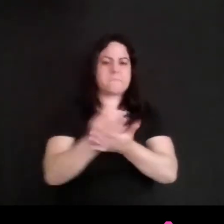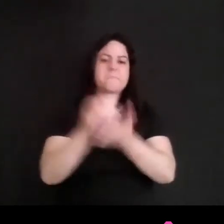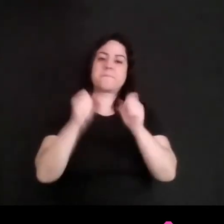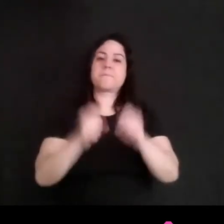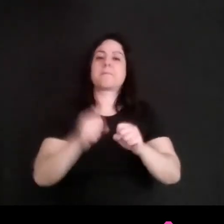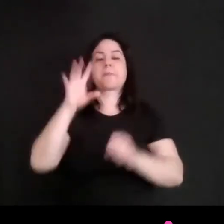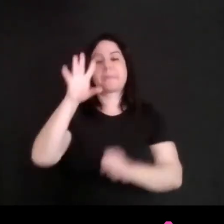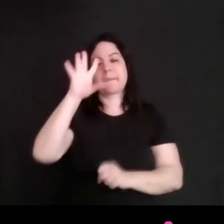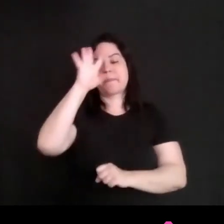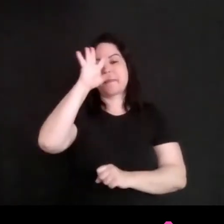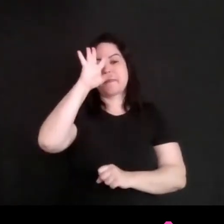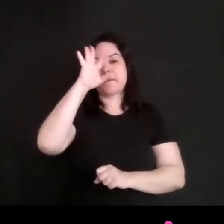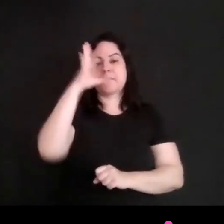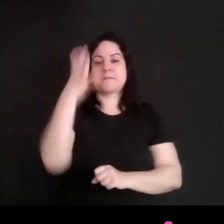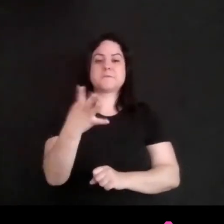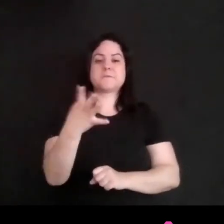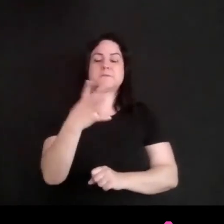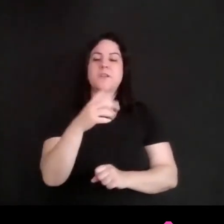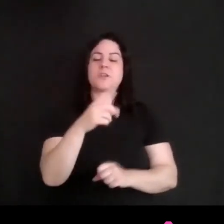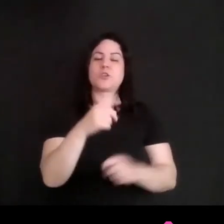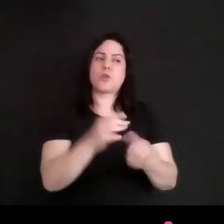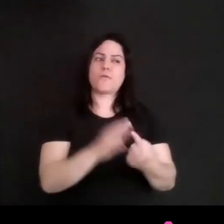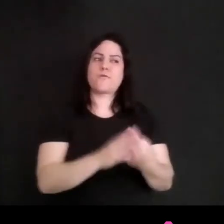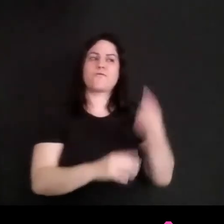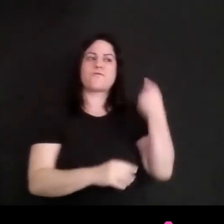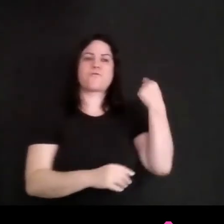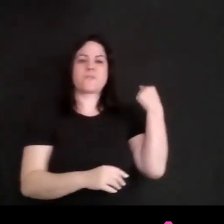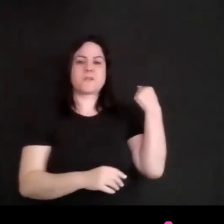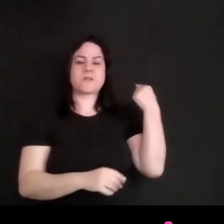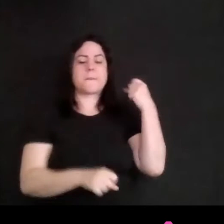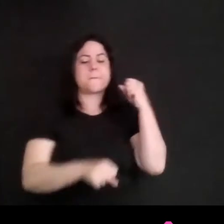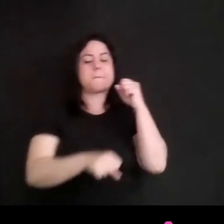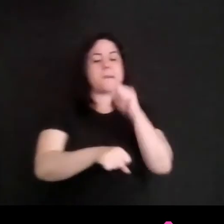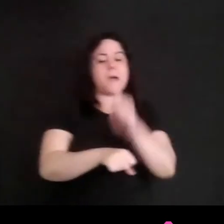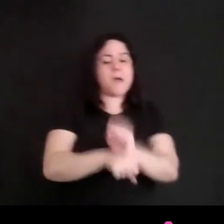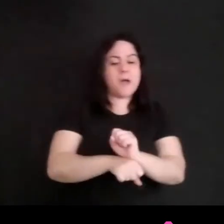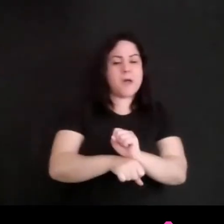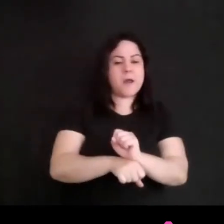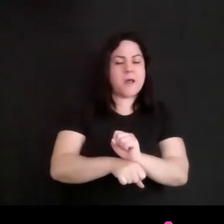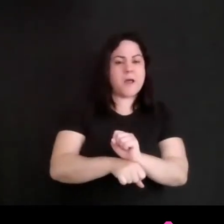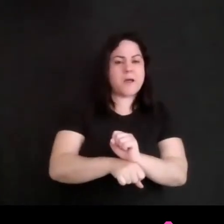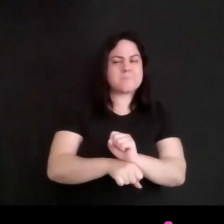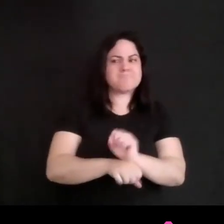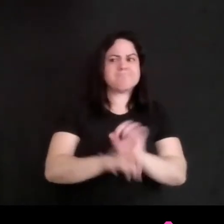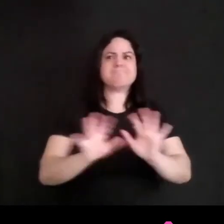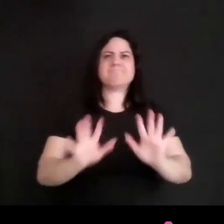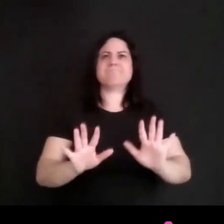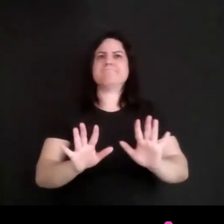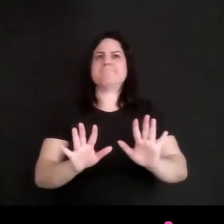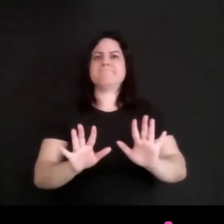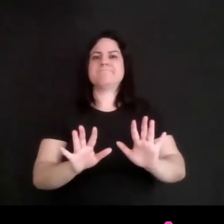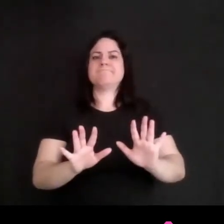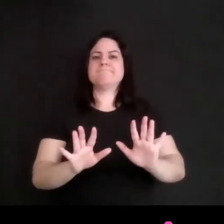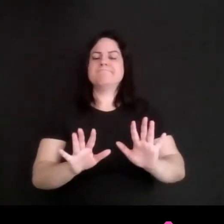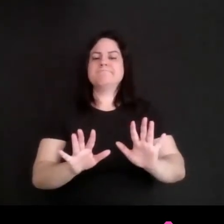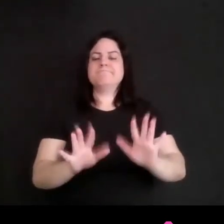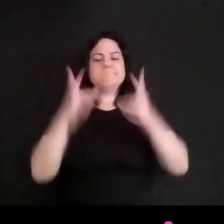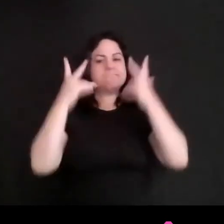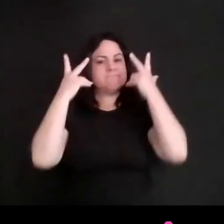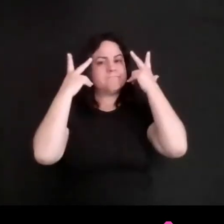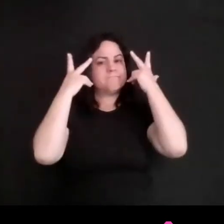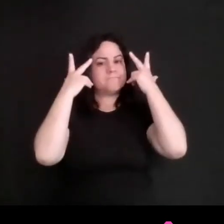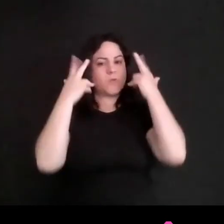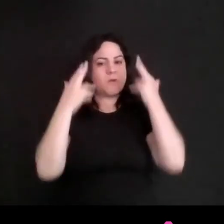acontecer retrocessos, paradas, bloqueios. Faz parte. Parecia que tudo estava indo